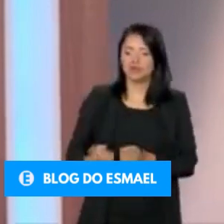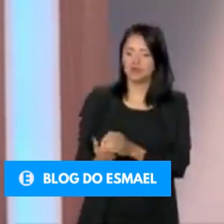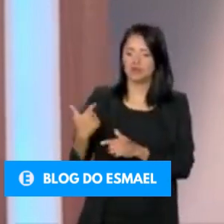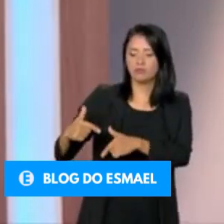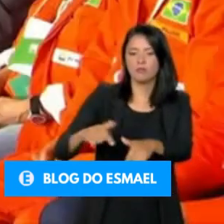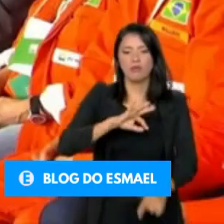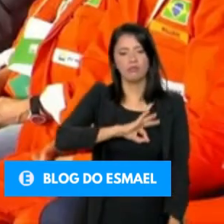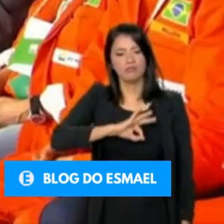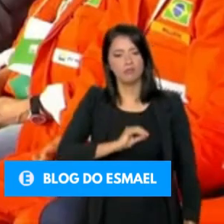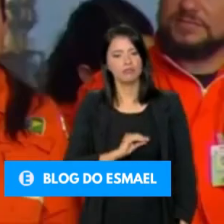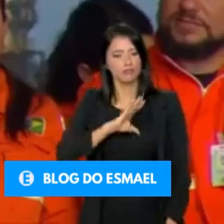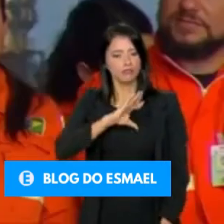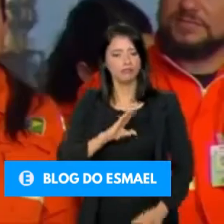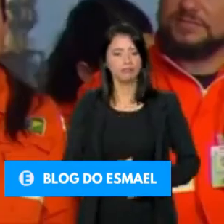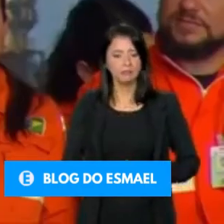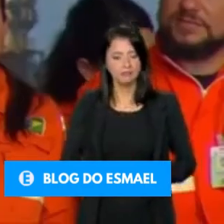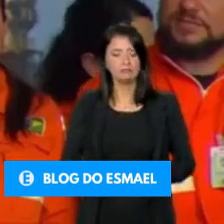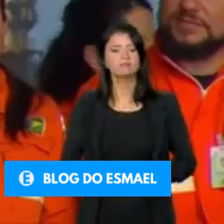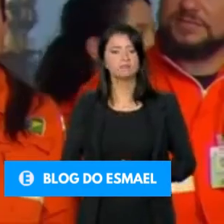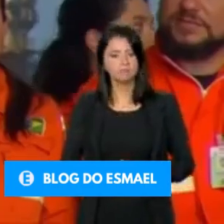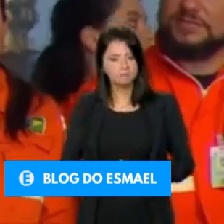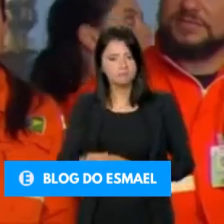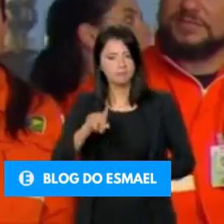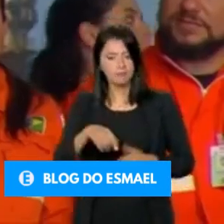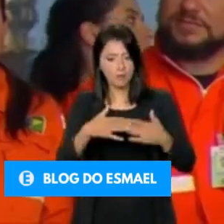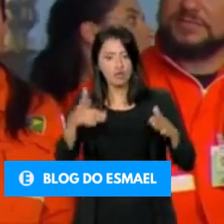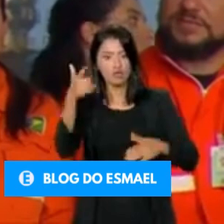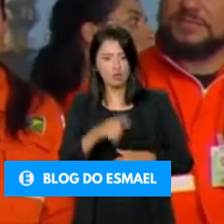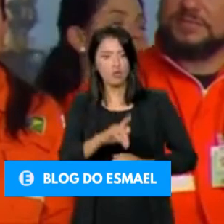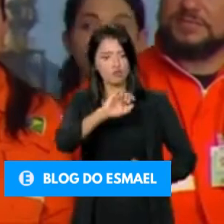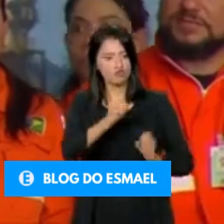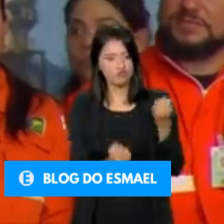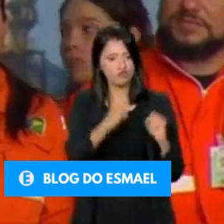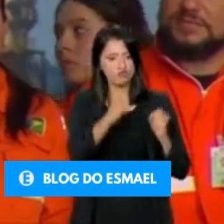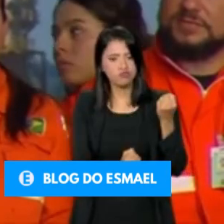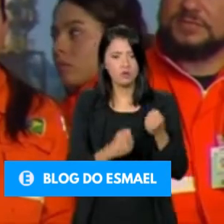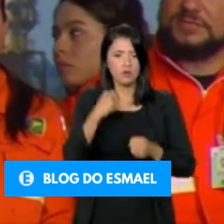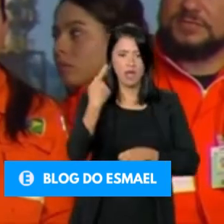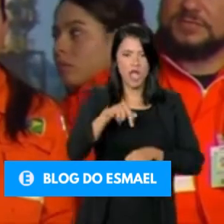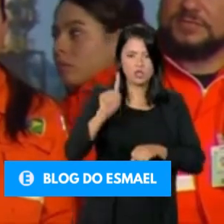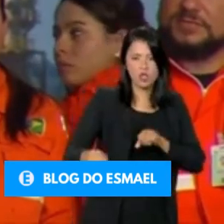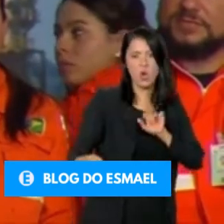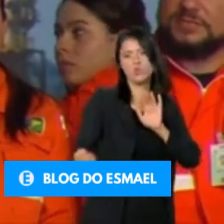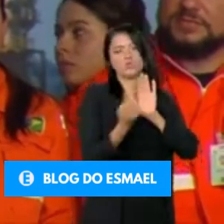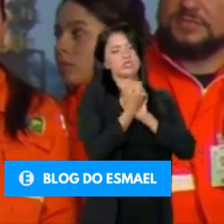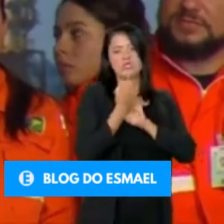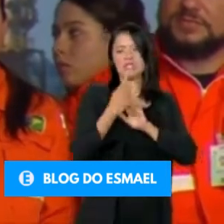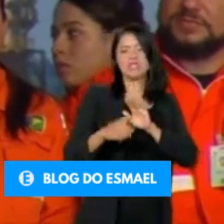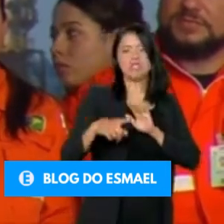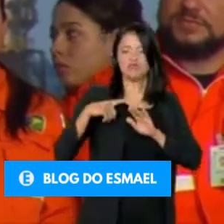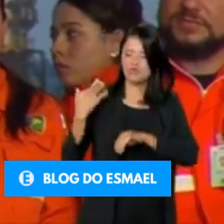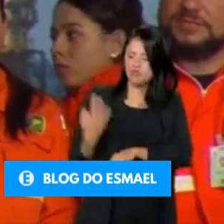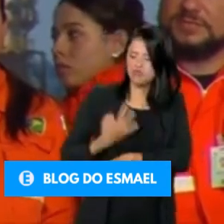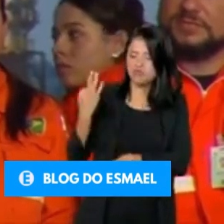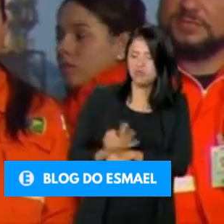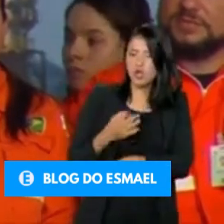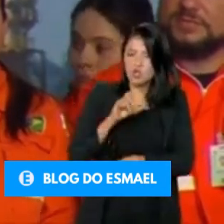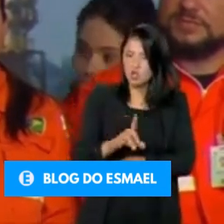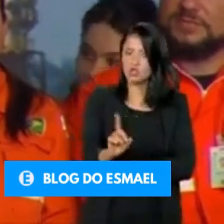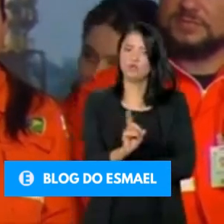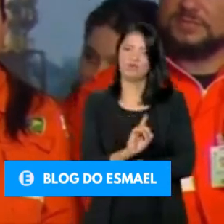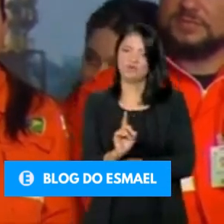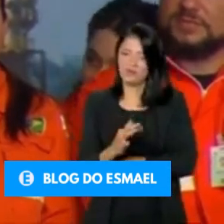renda. A reabertura desta fábrica não é apenas um símbolo de resistência e